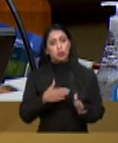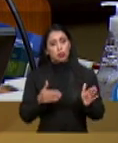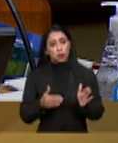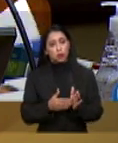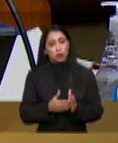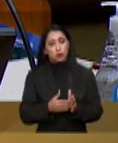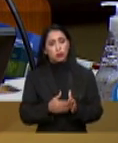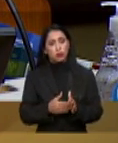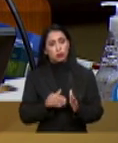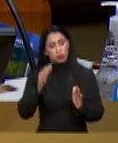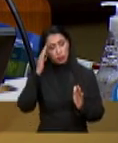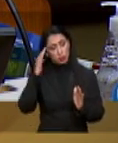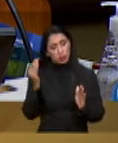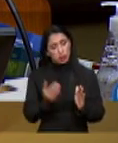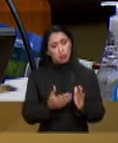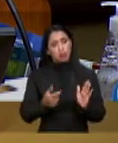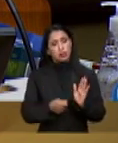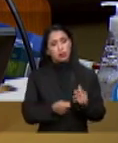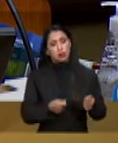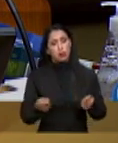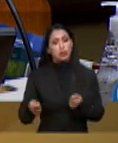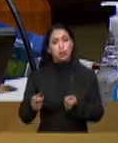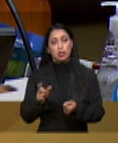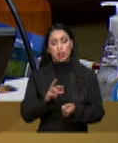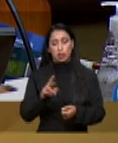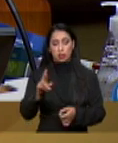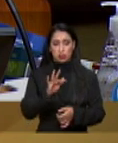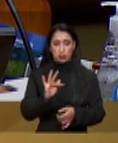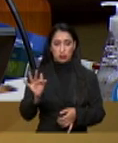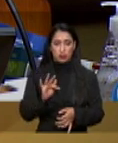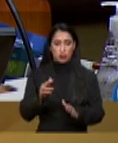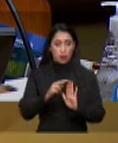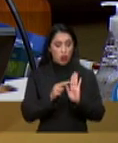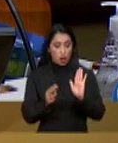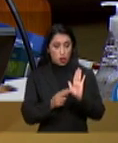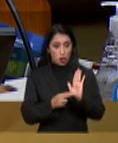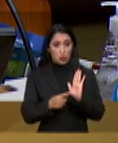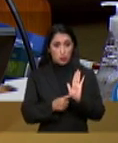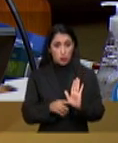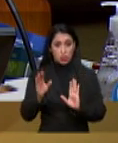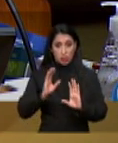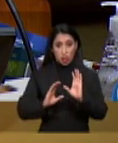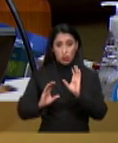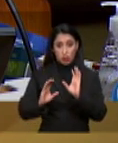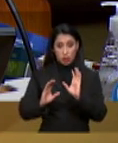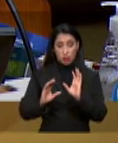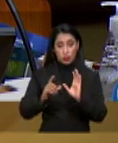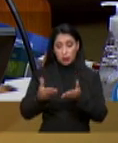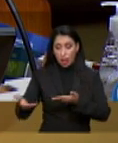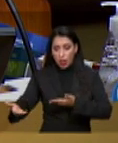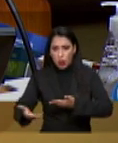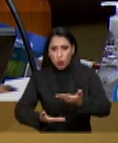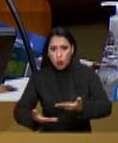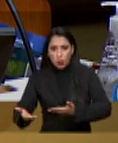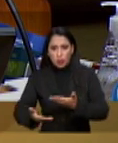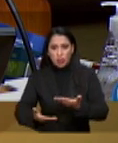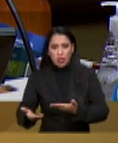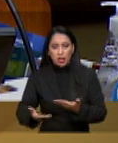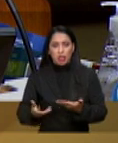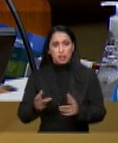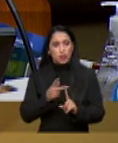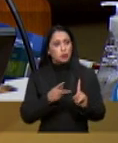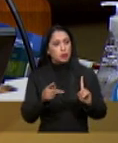Receita Federal. Na verdade, o comando da norma garante que a comunicação do possível delito fiscal ou